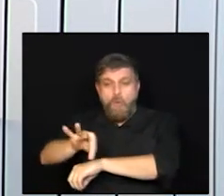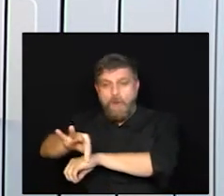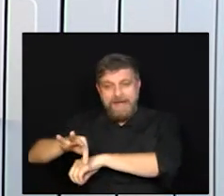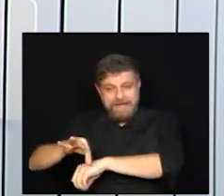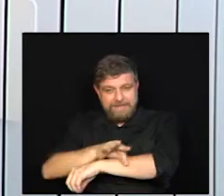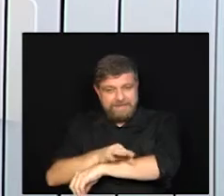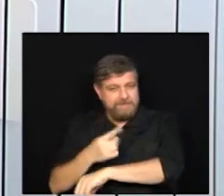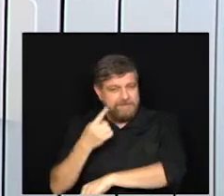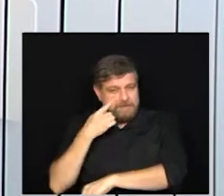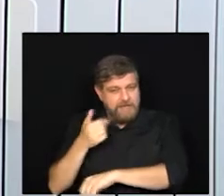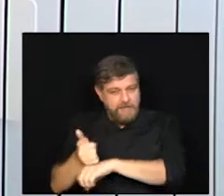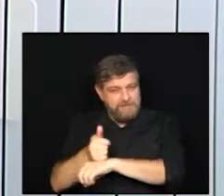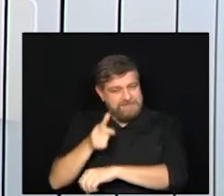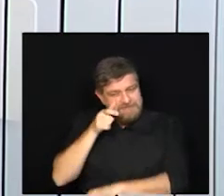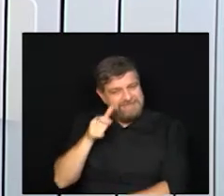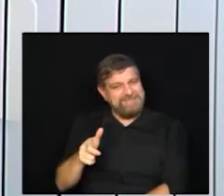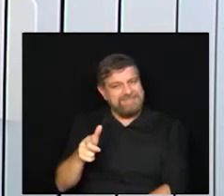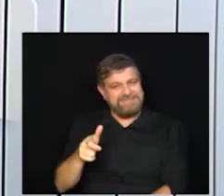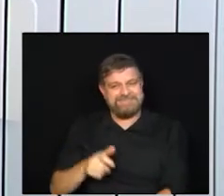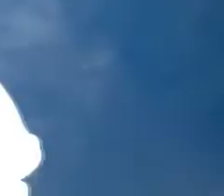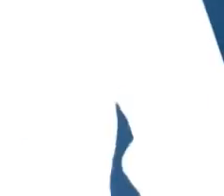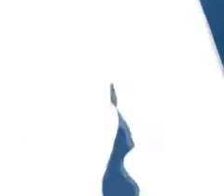arquiteto. Se liga na profissão.